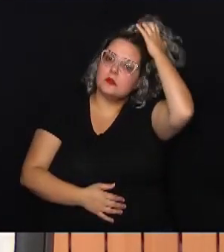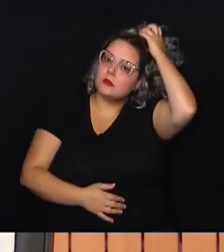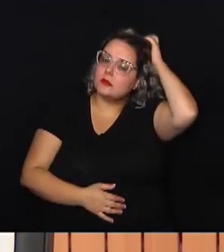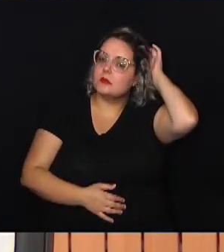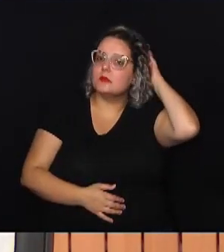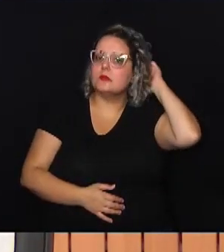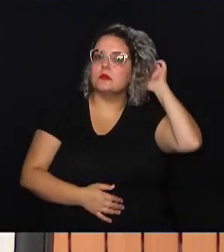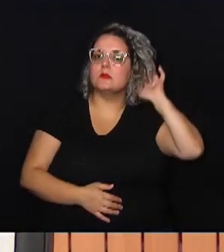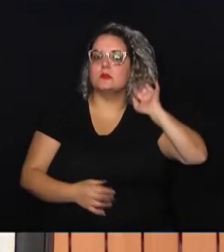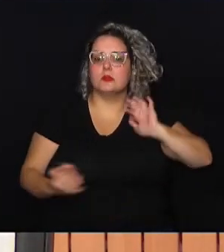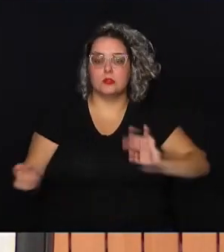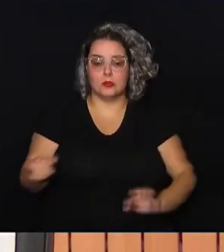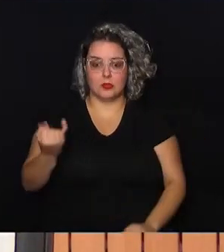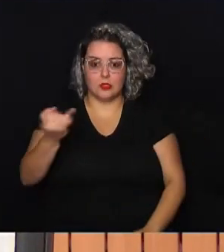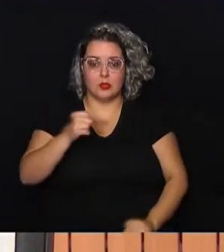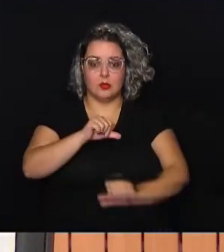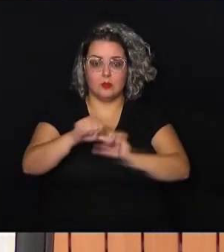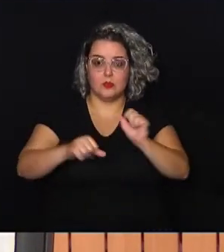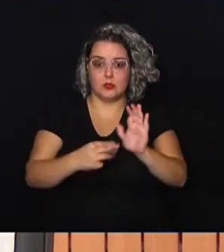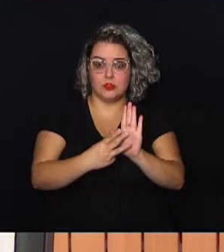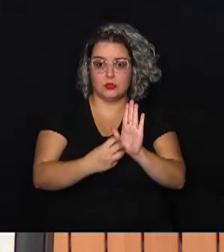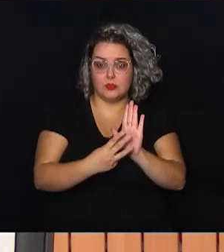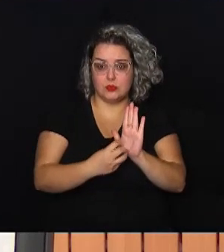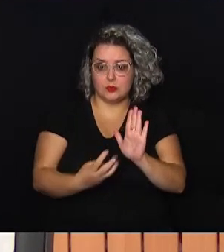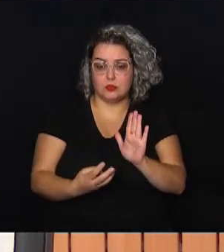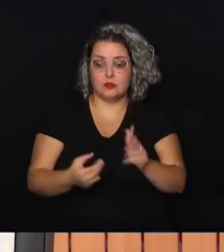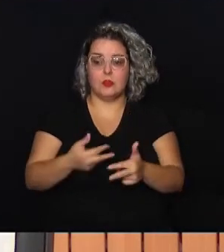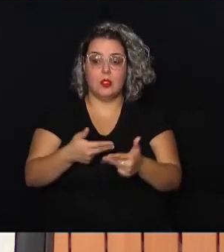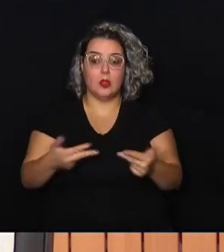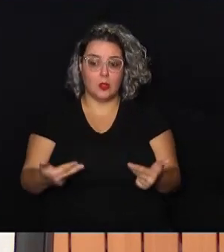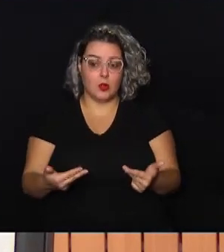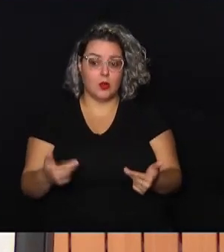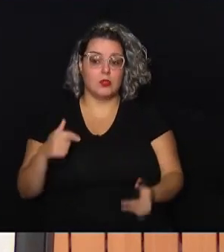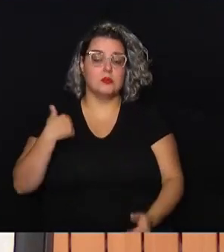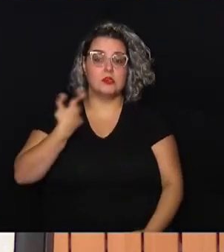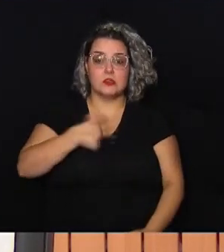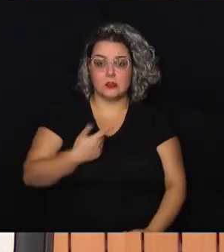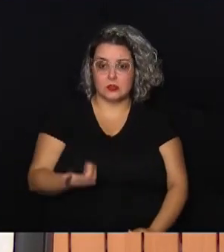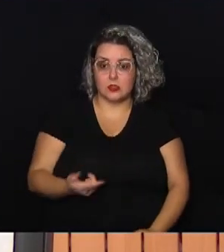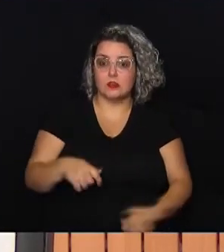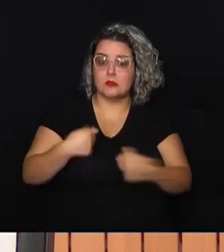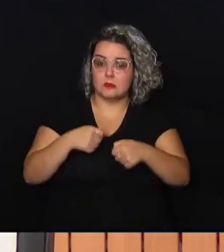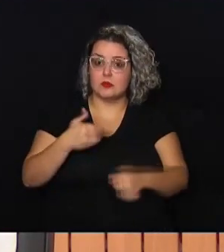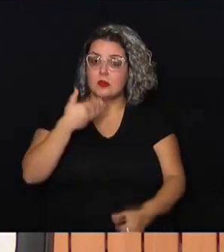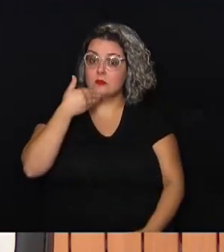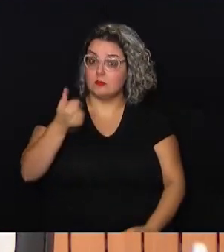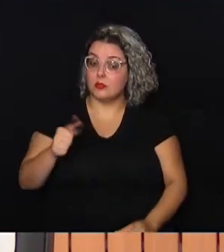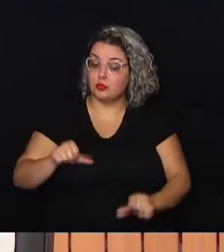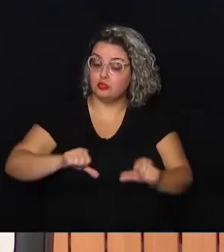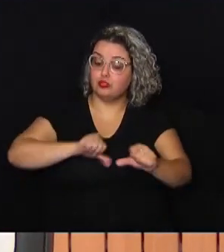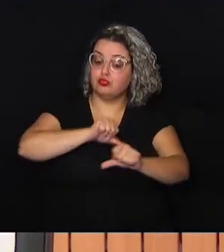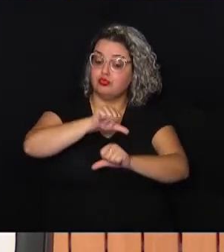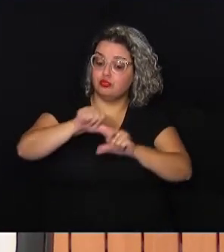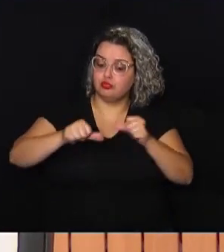importante, mudança de metodologia, umas coisas que nós temos que melhorar bastante,